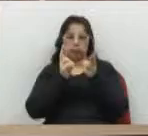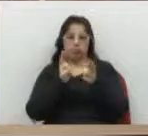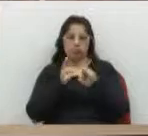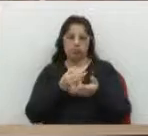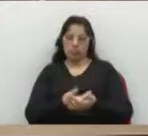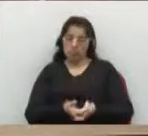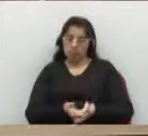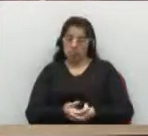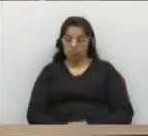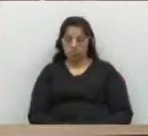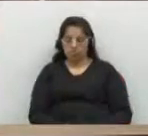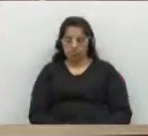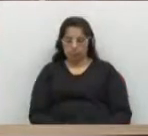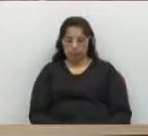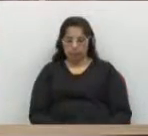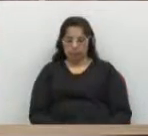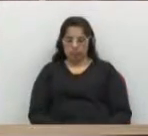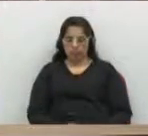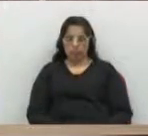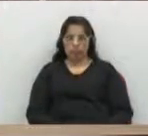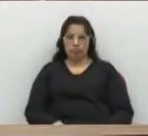prosseguir.